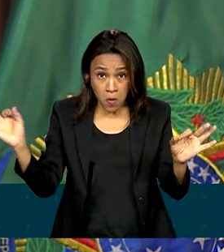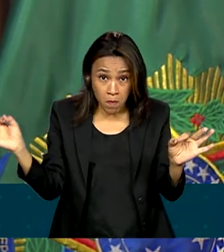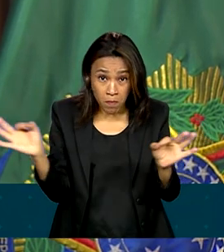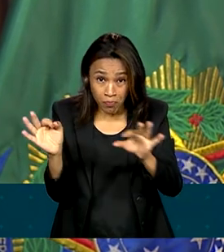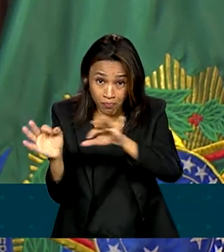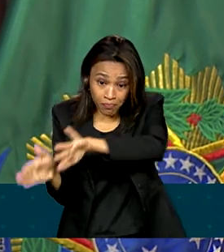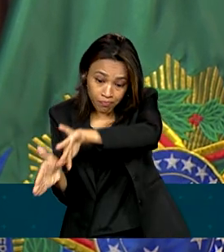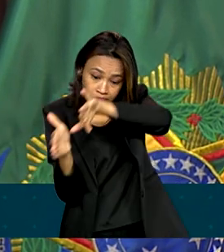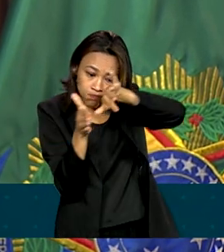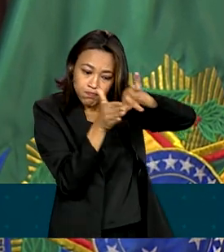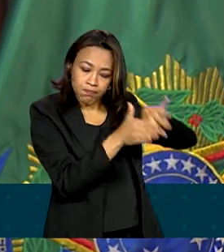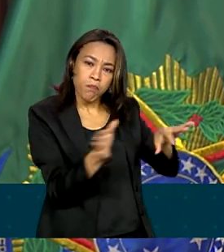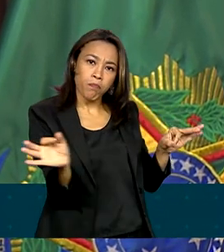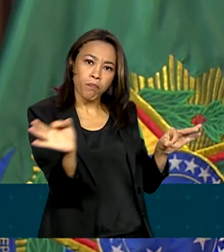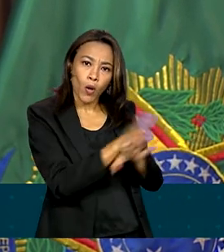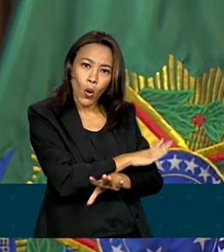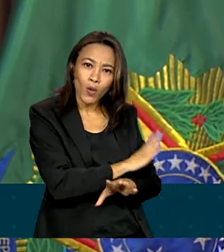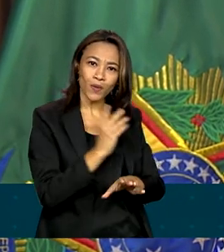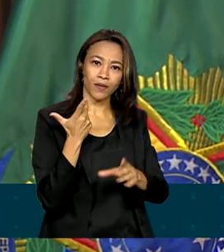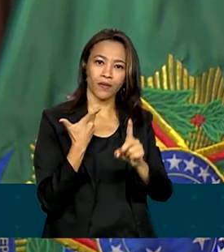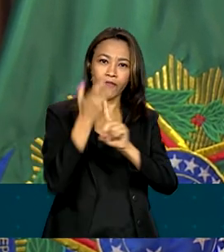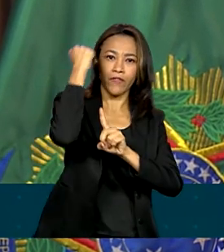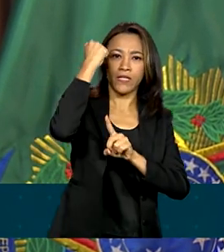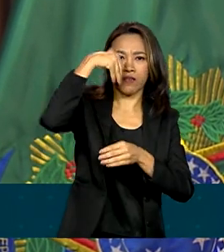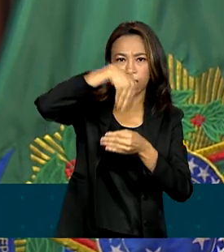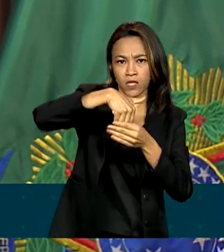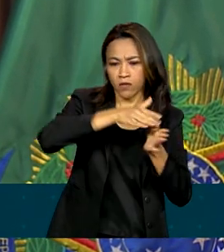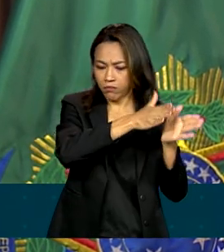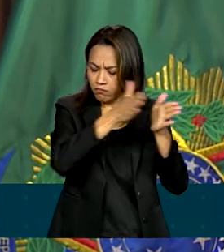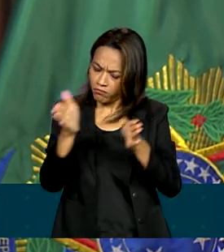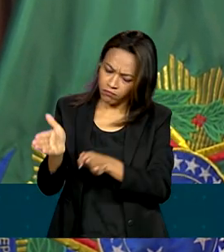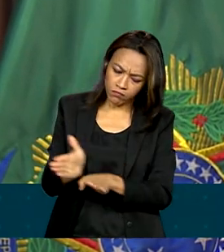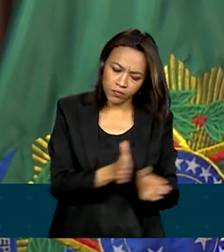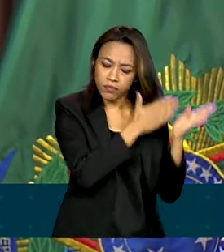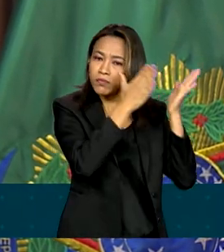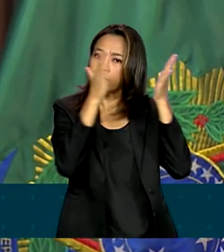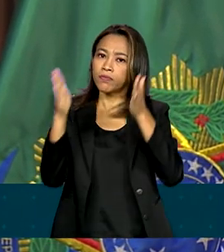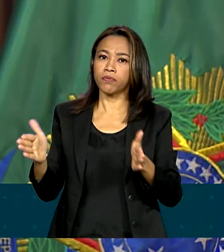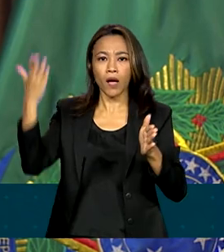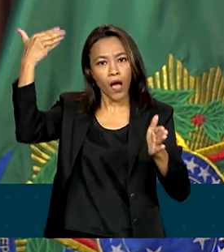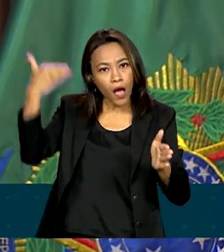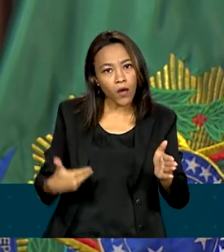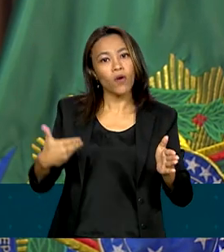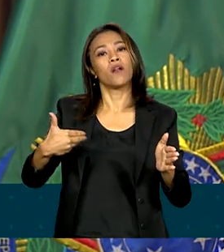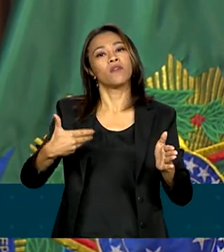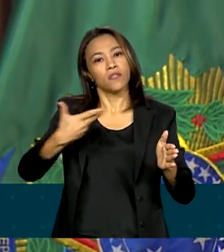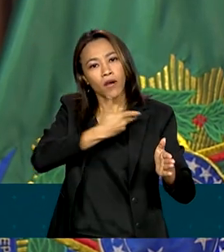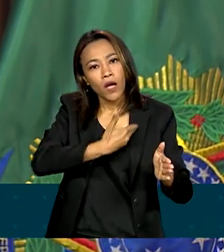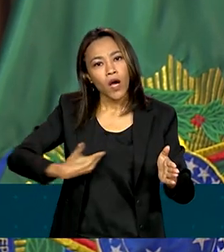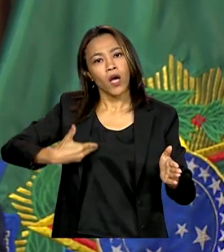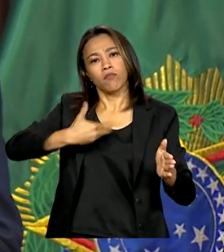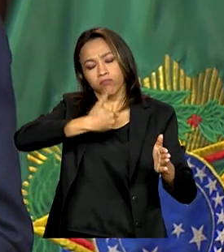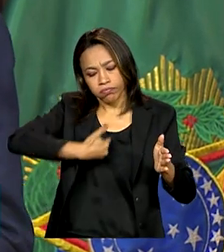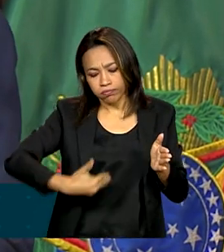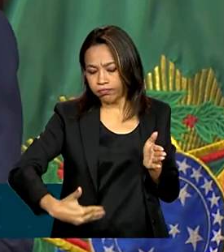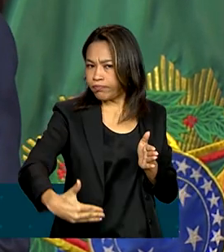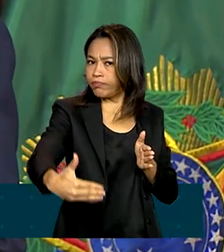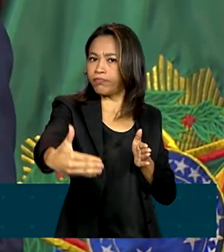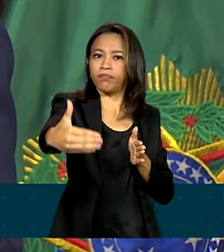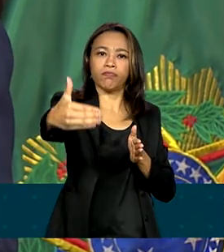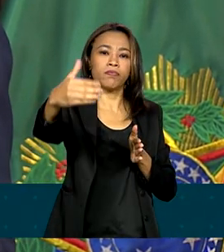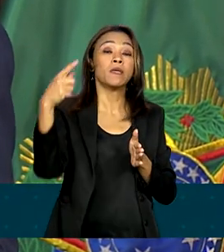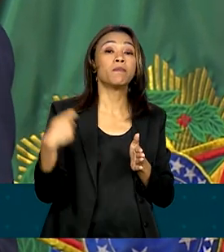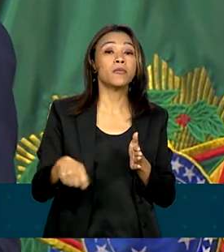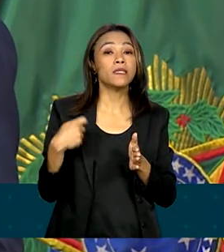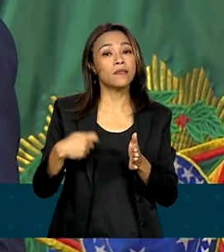você governa, depois que você ganha as eleições, você deixa de ser candidato e vira governante. E, ao virar governante, você tem